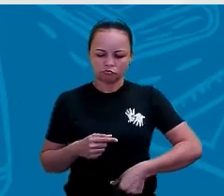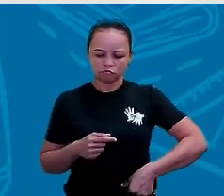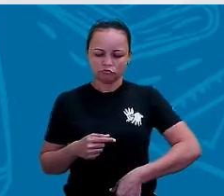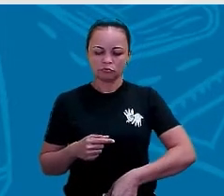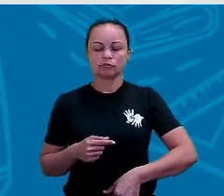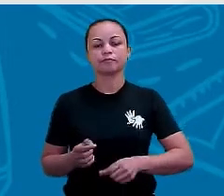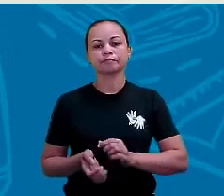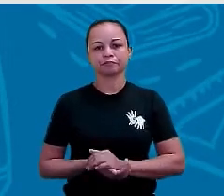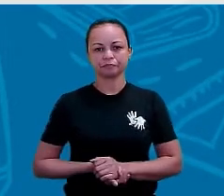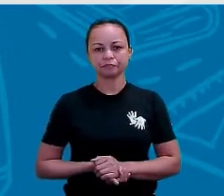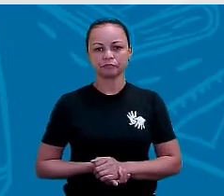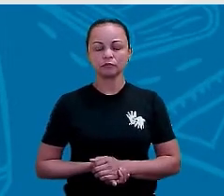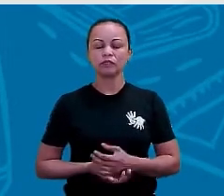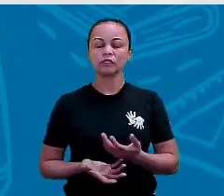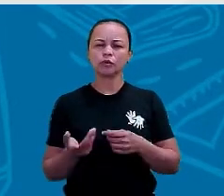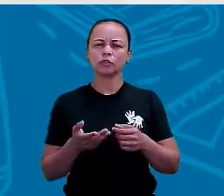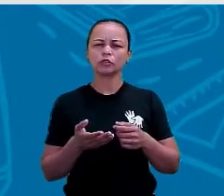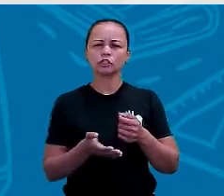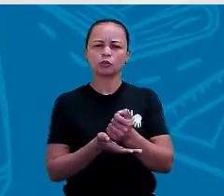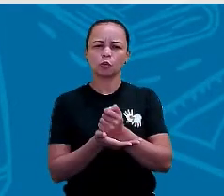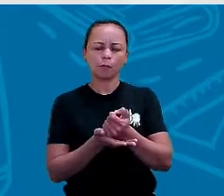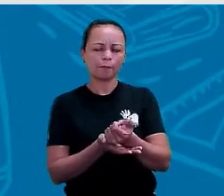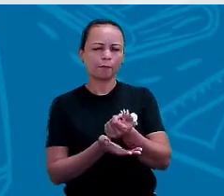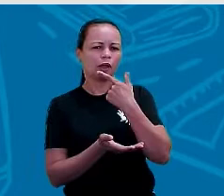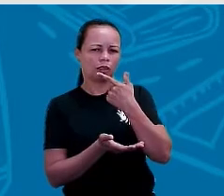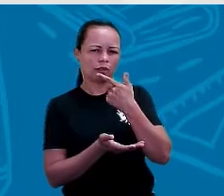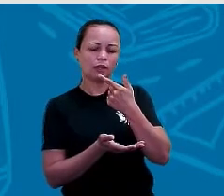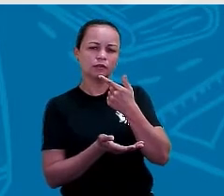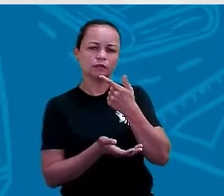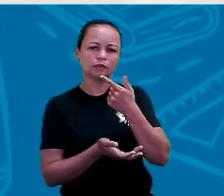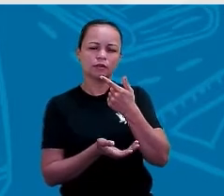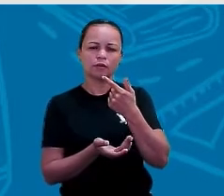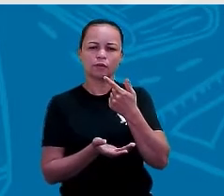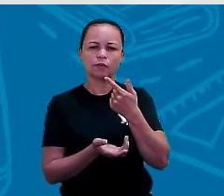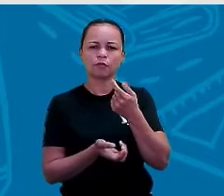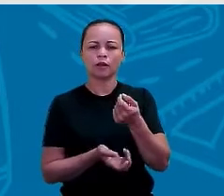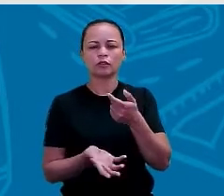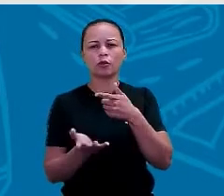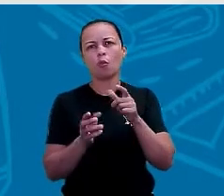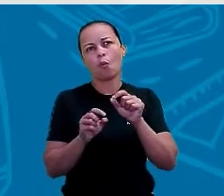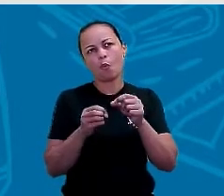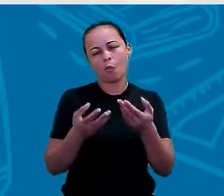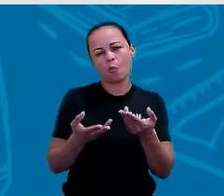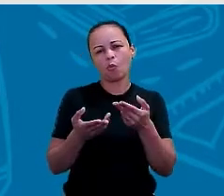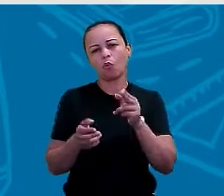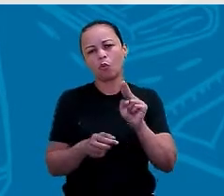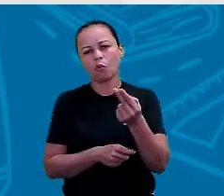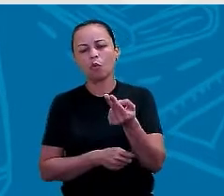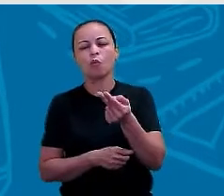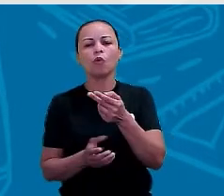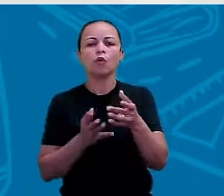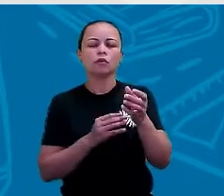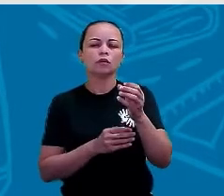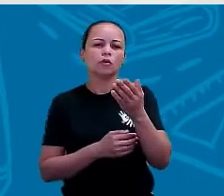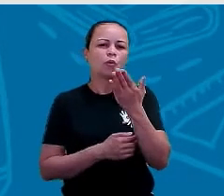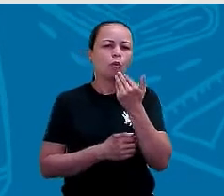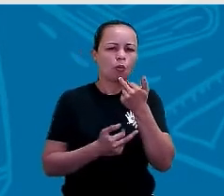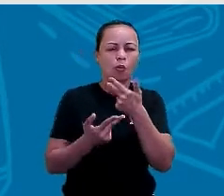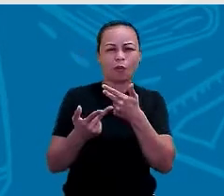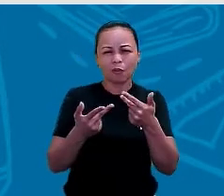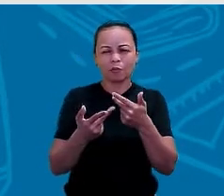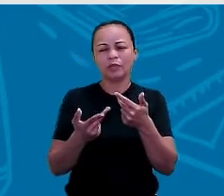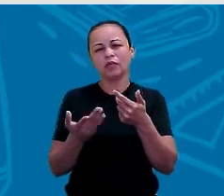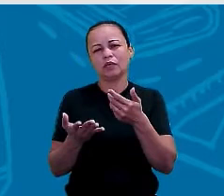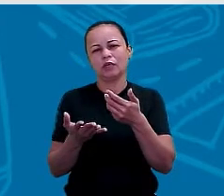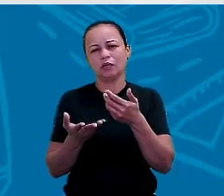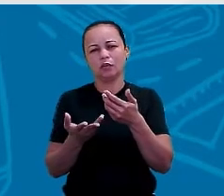quando a gente toma algum tipo de medicação, né, ou come algum tipo de comida estragada e gera algum